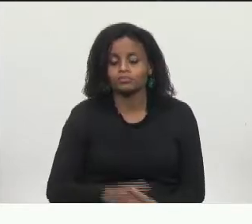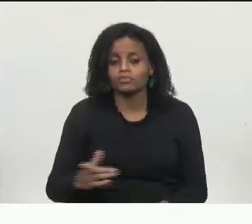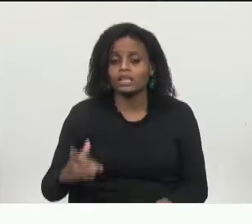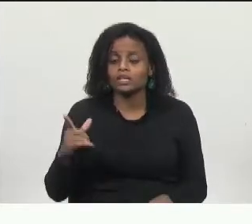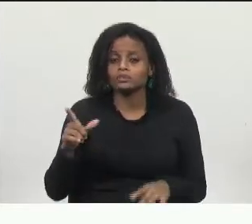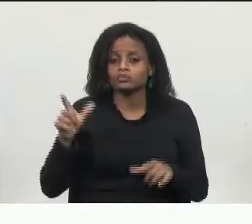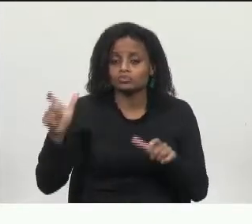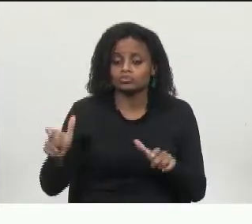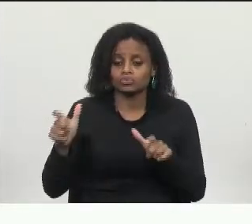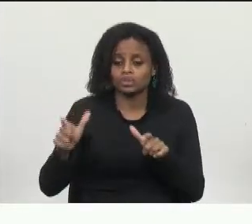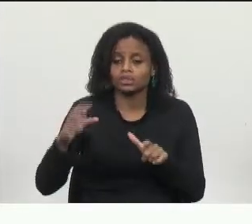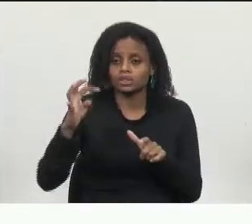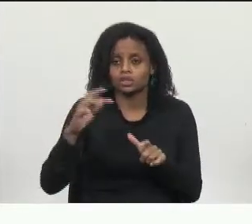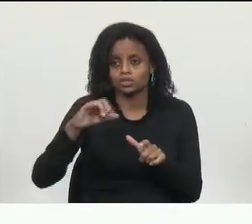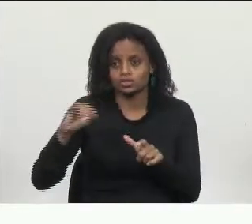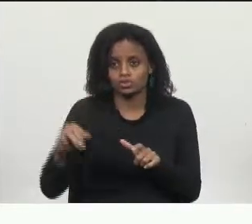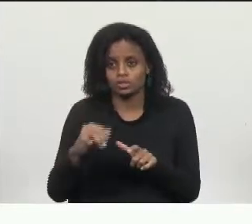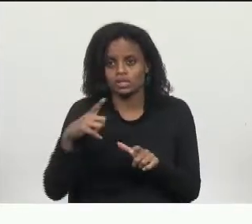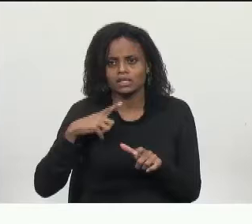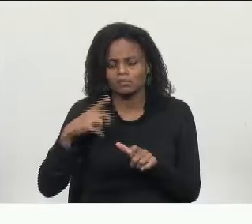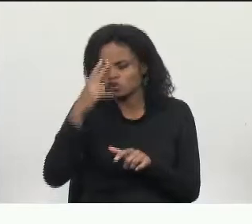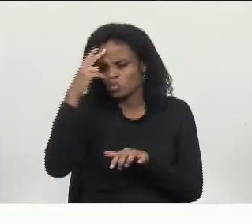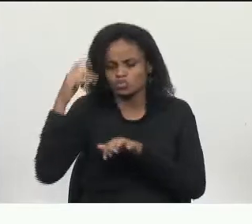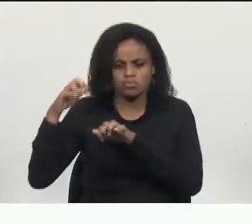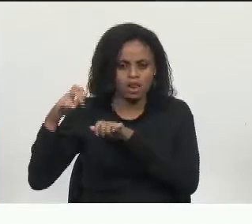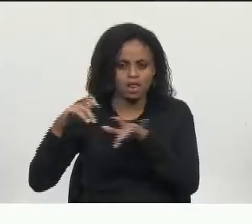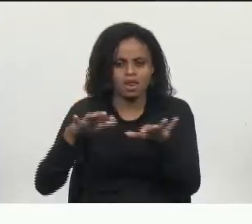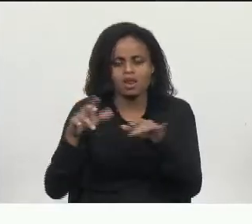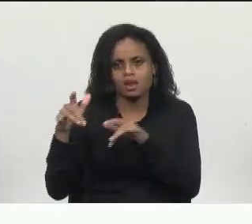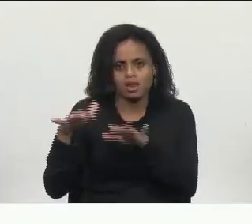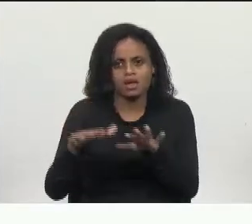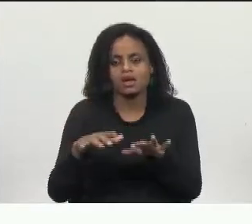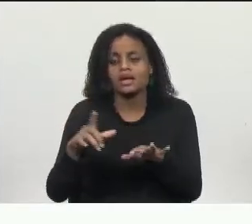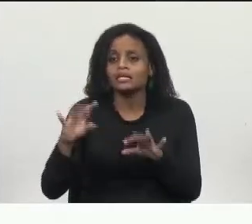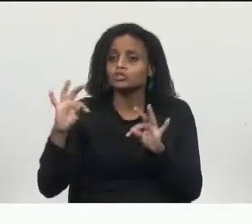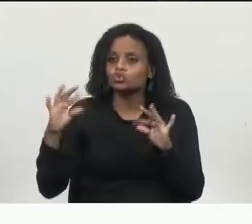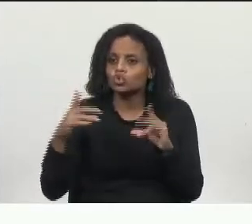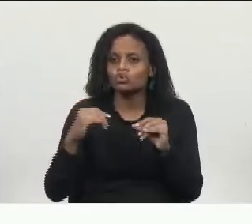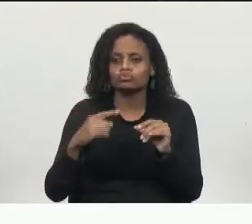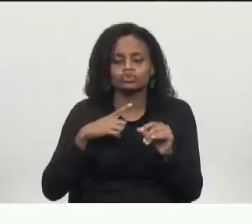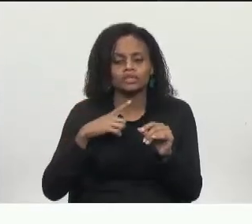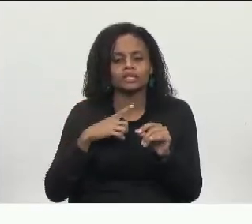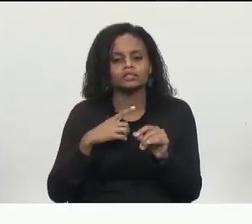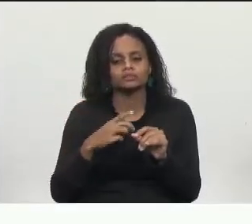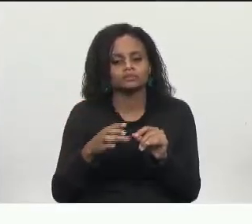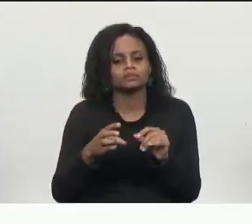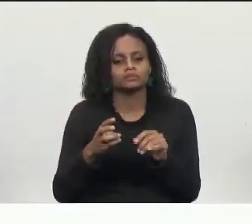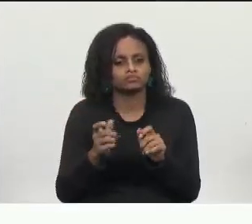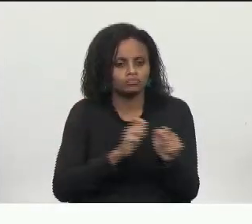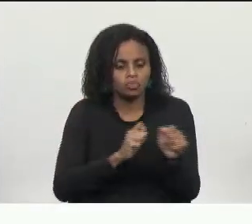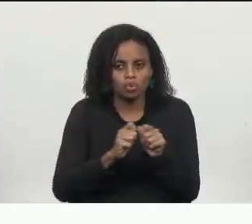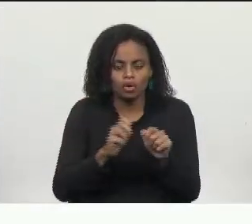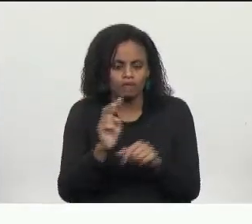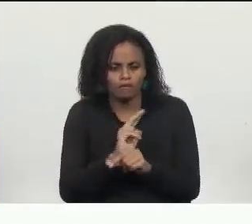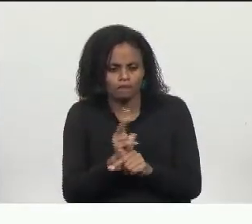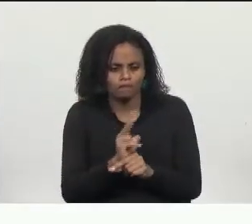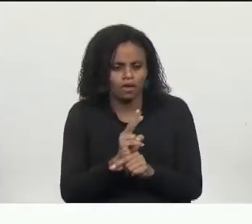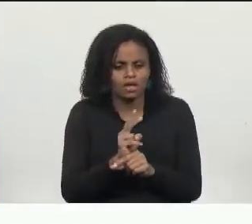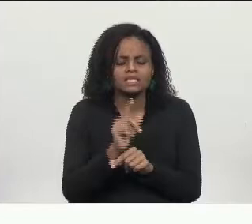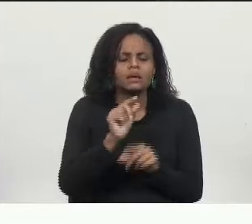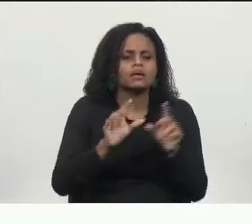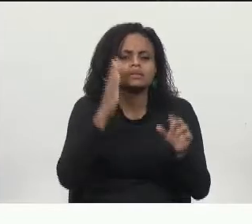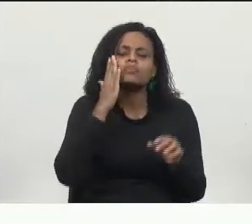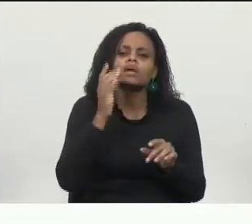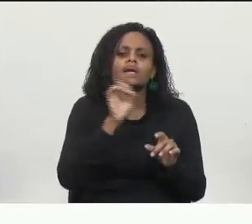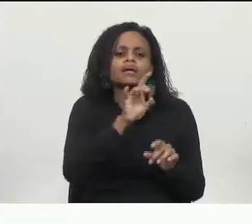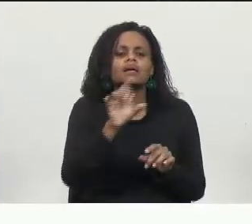maior de pessoas, são 3 acessos, em todos eles há esse controle, mas apenas um local de acautelamento. A pessoa, até aluno de nós, se